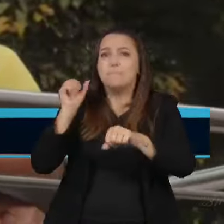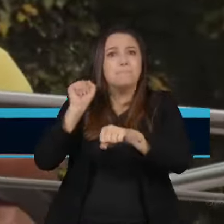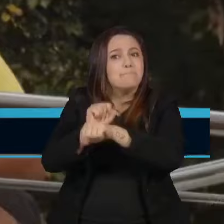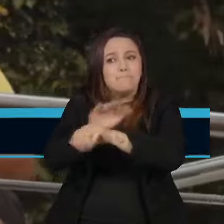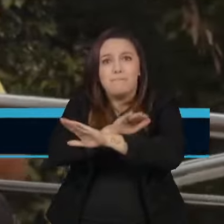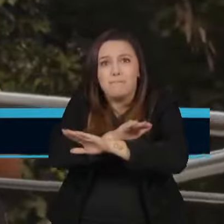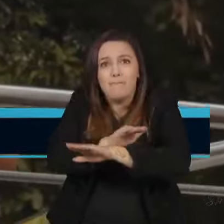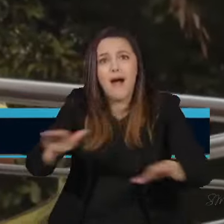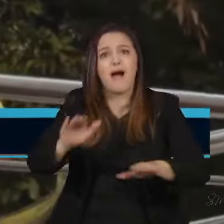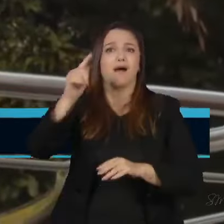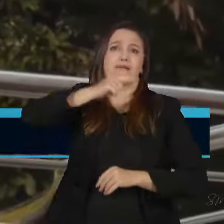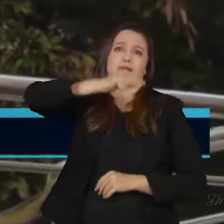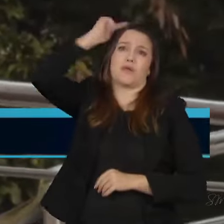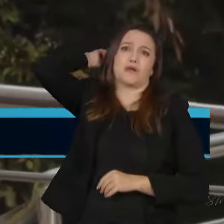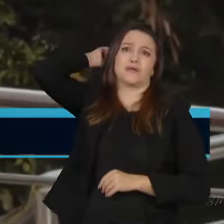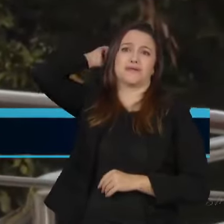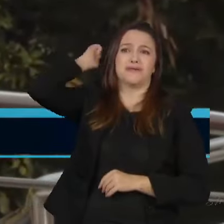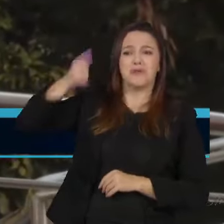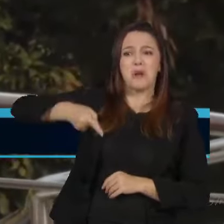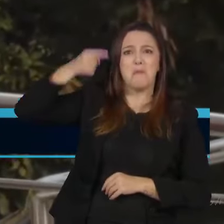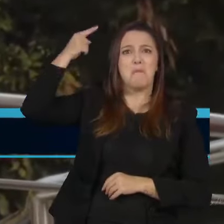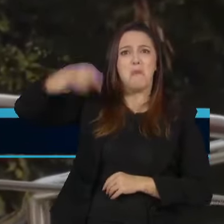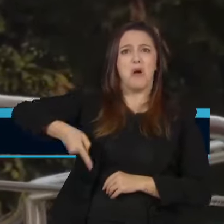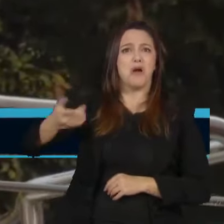Moraes, esse ditador